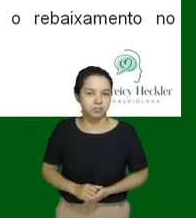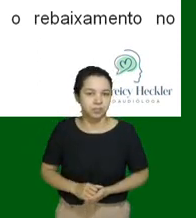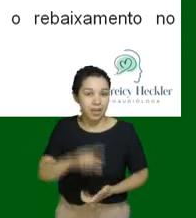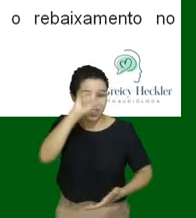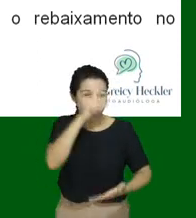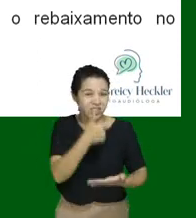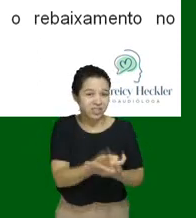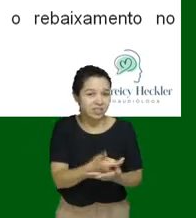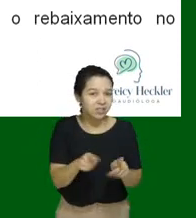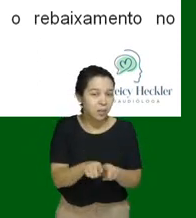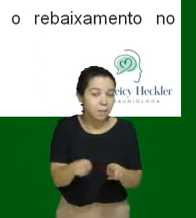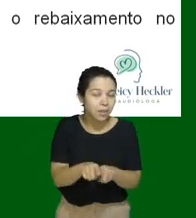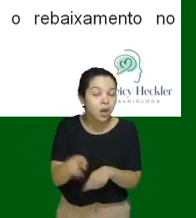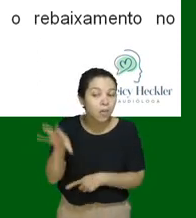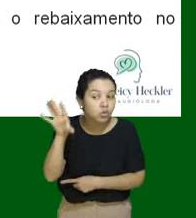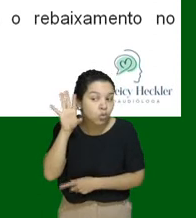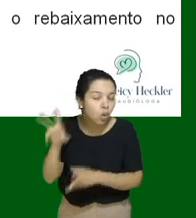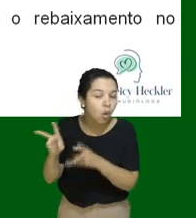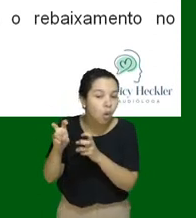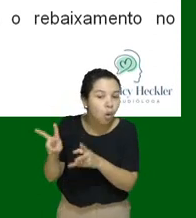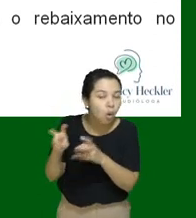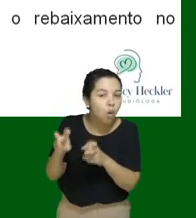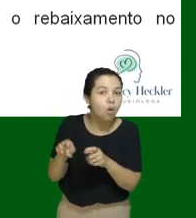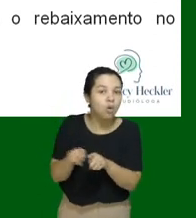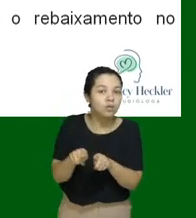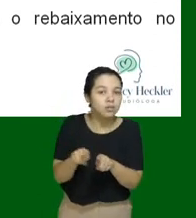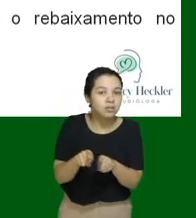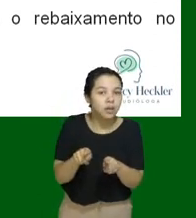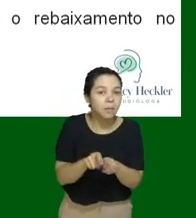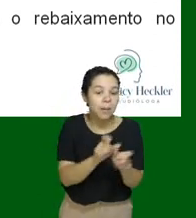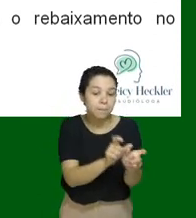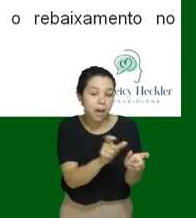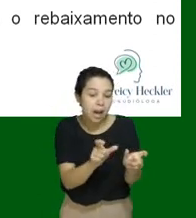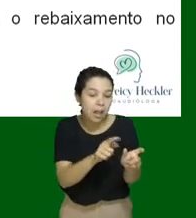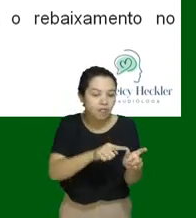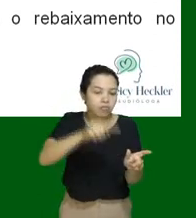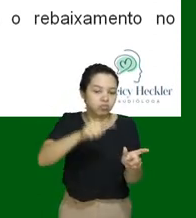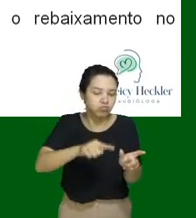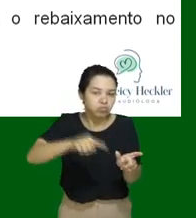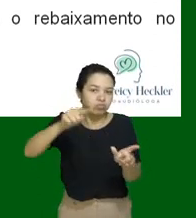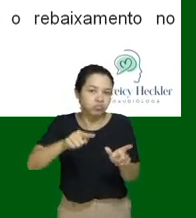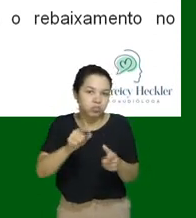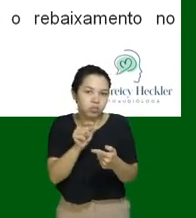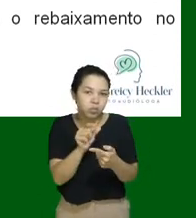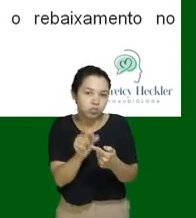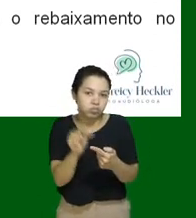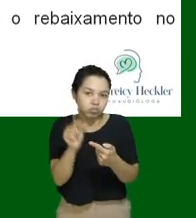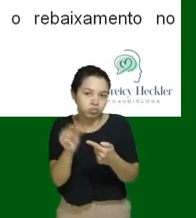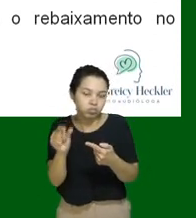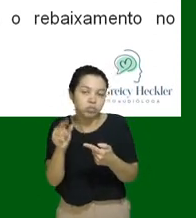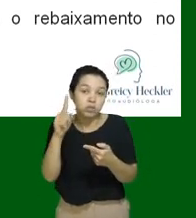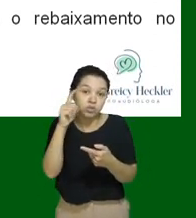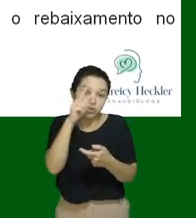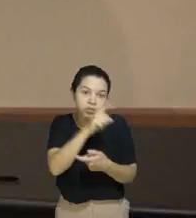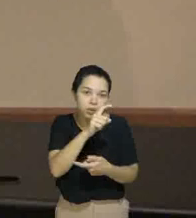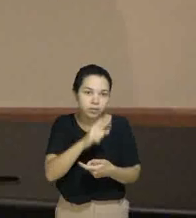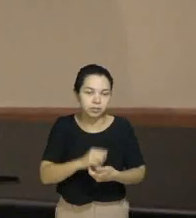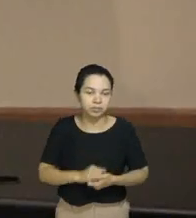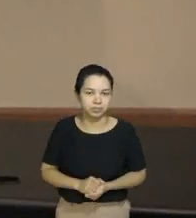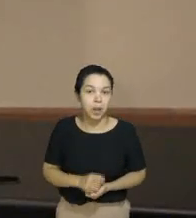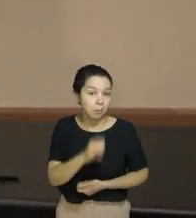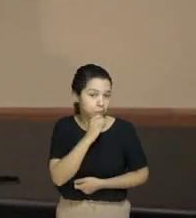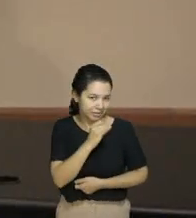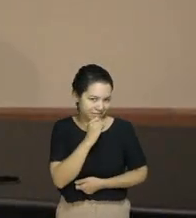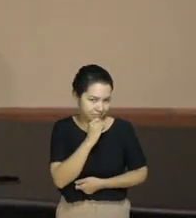sons e sensibilidade à curva melódica das palavras. Exemplo. João e